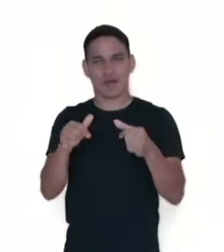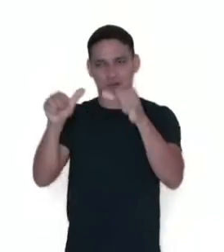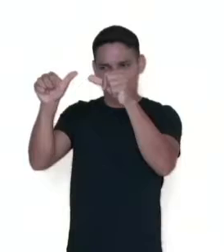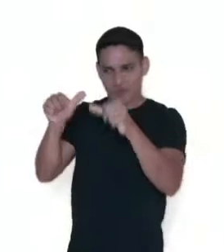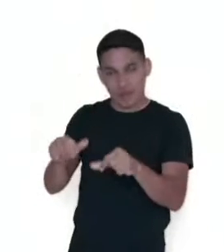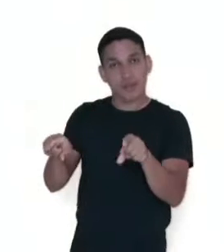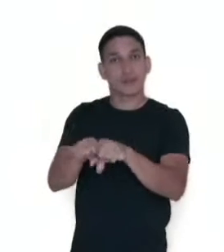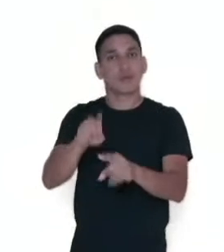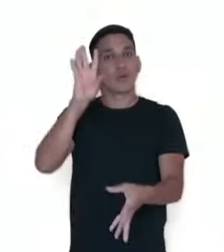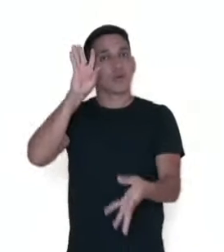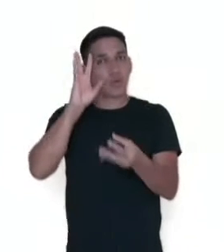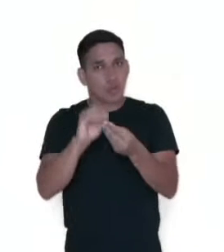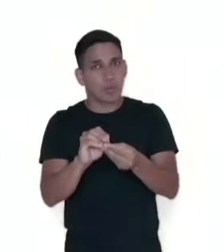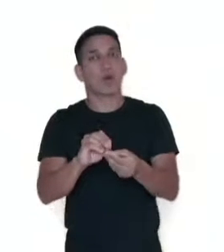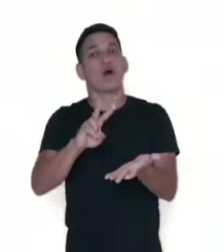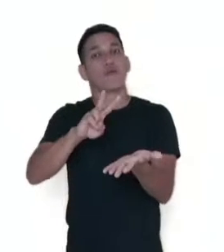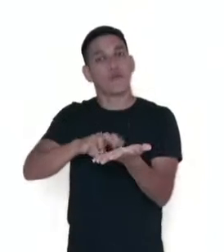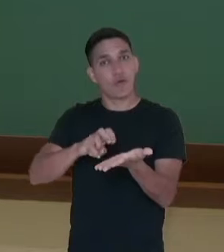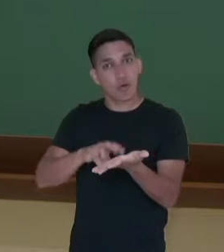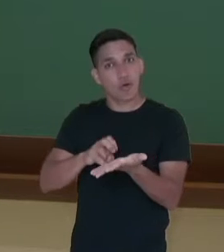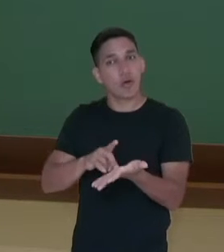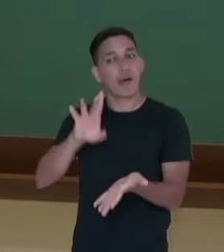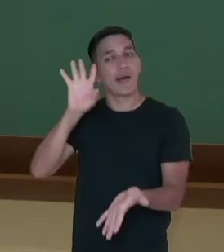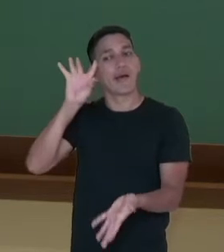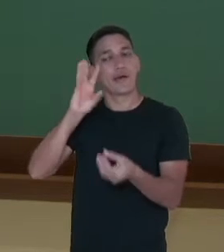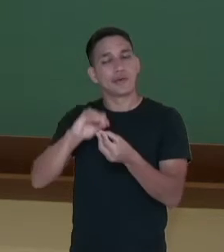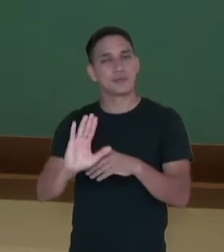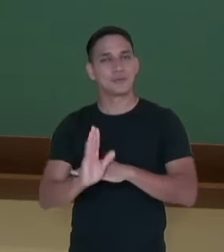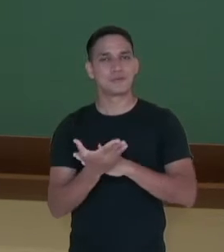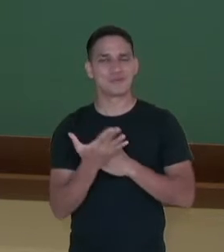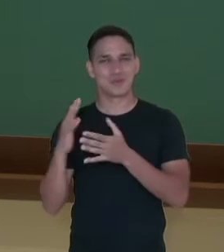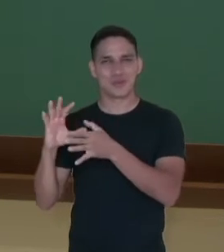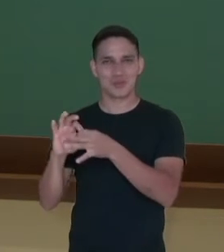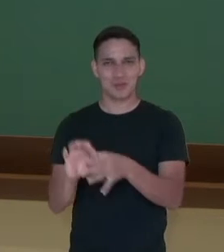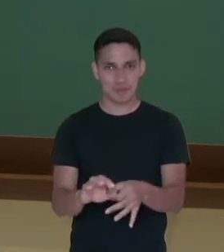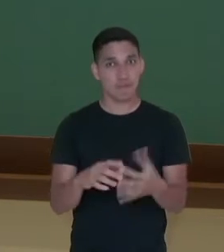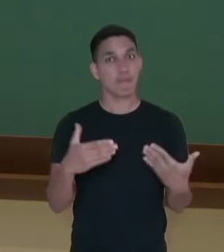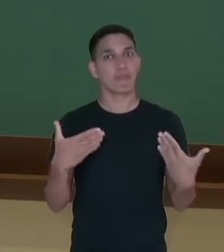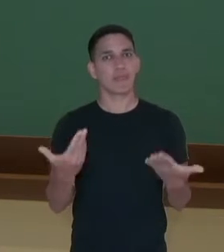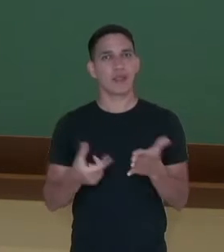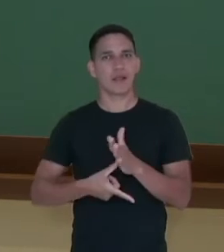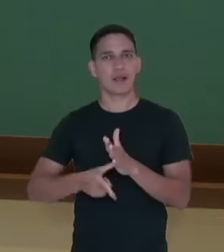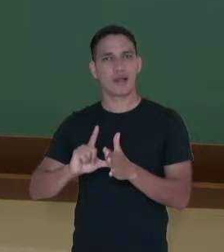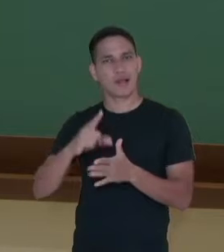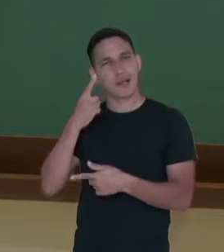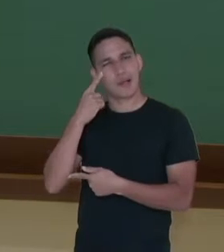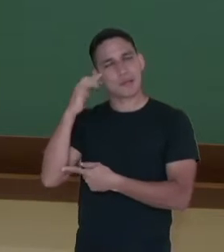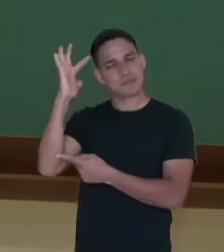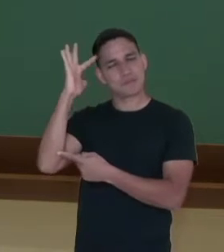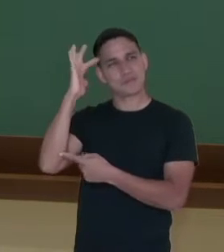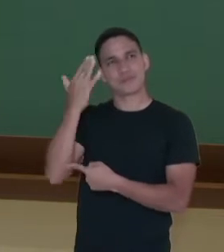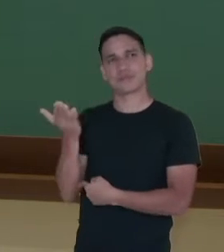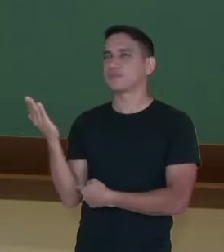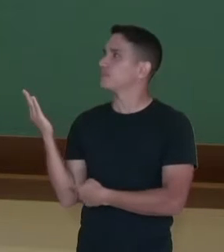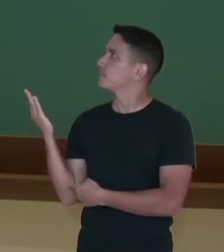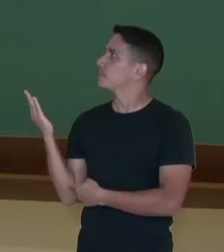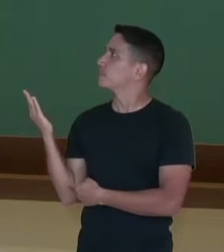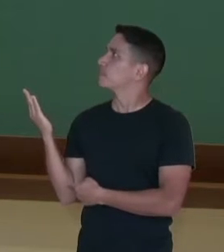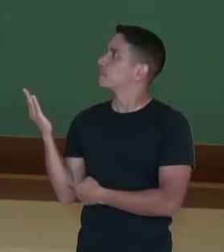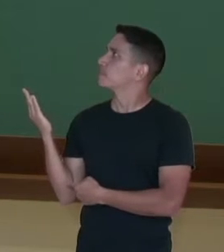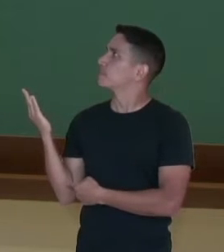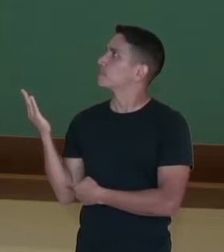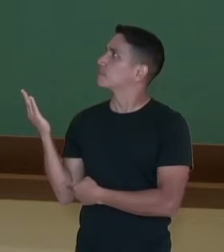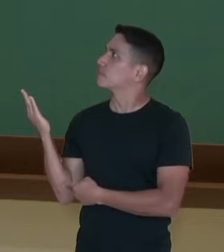que auxilia o entendimento a partir do contexto. Vamos fazer uma reflexão aqui. Ó. Que